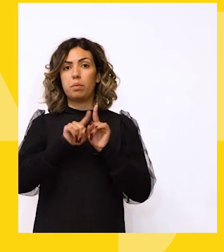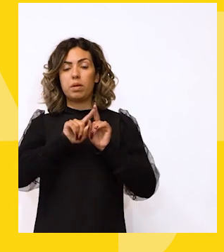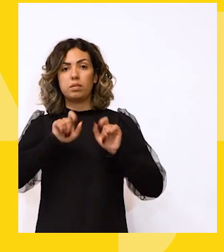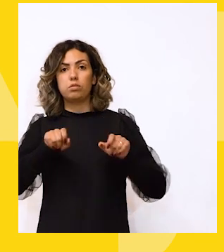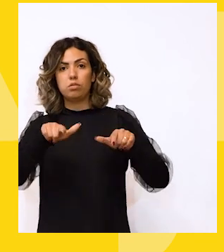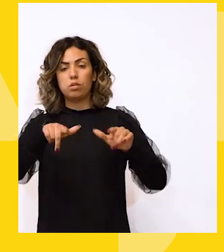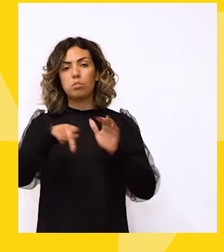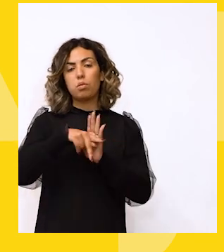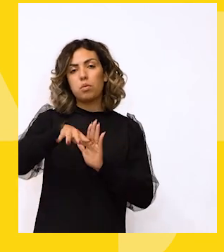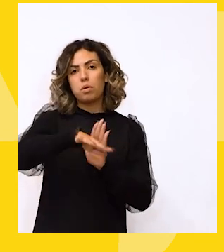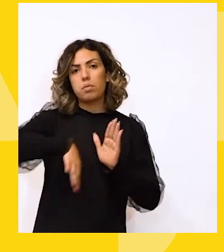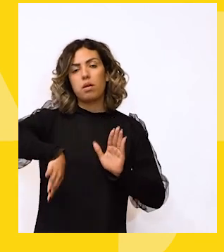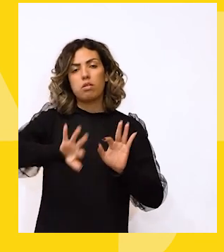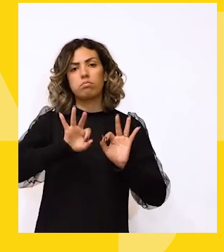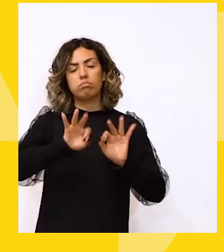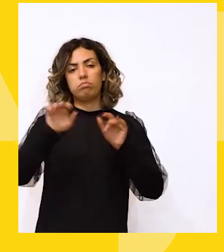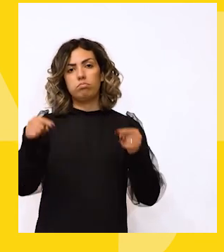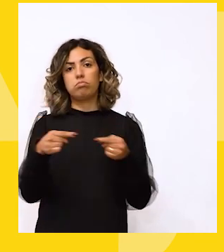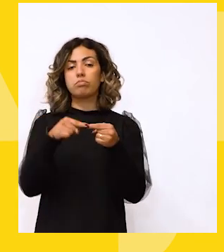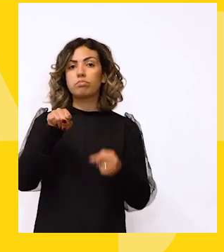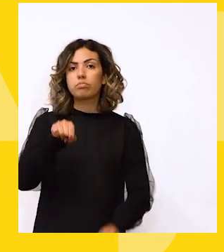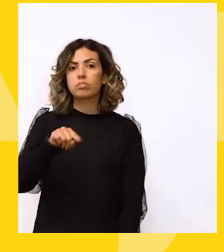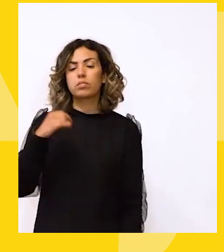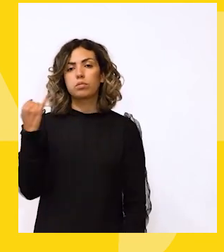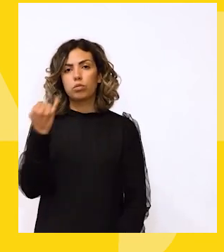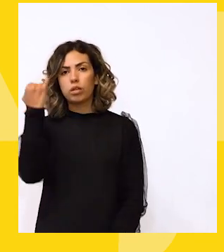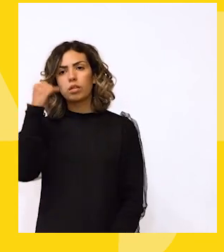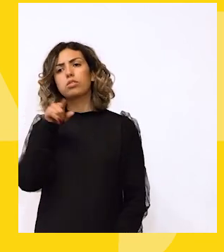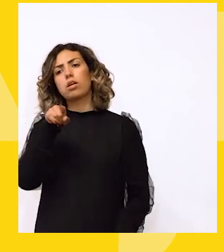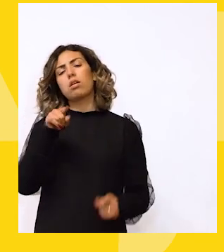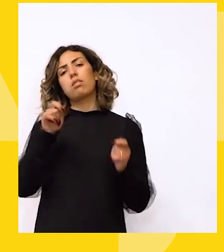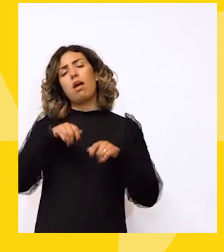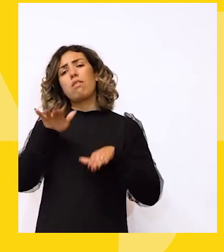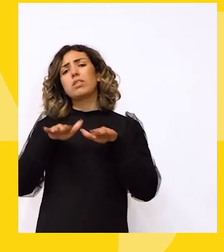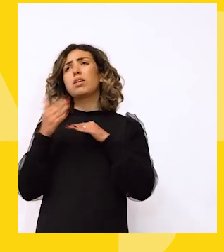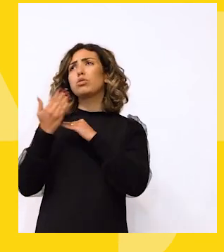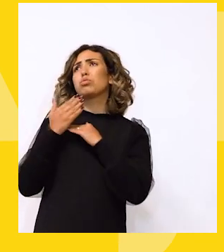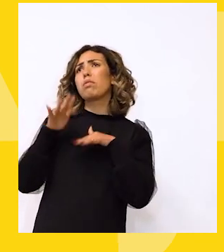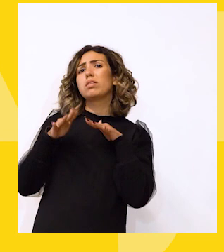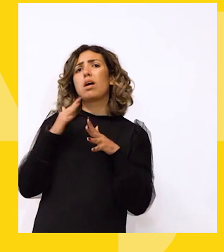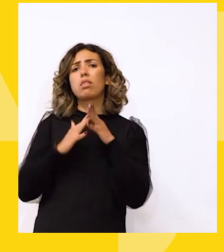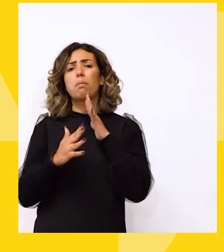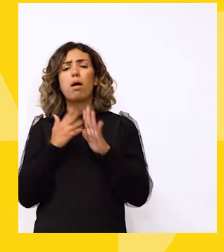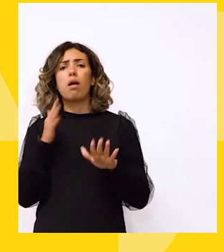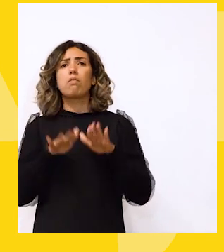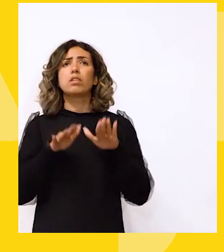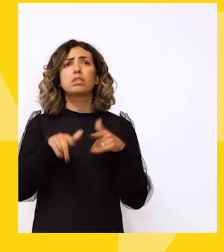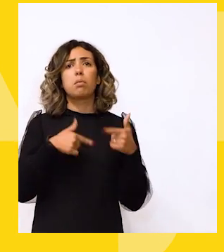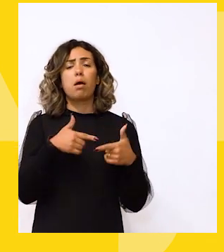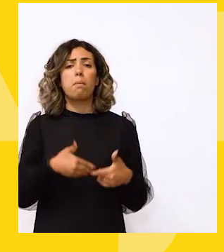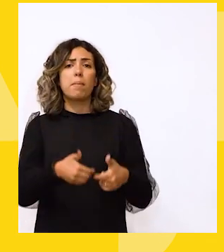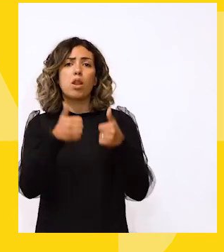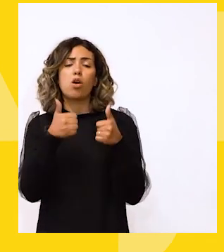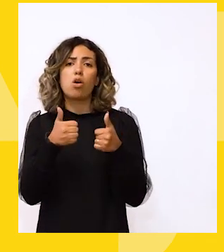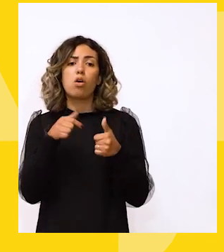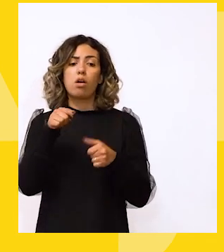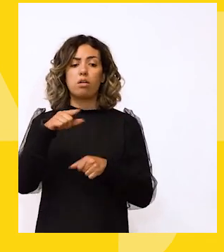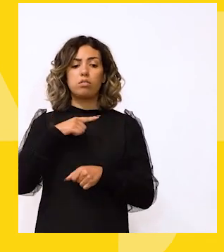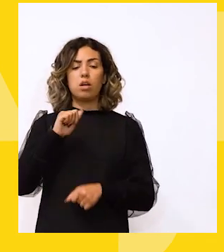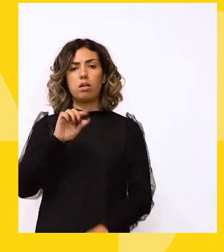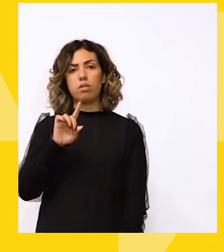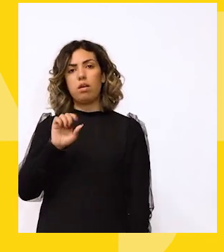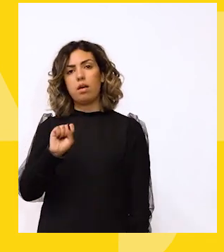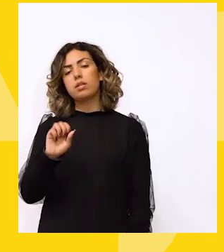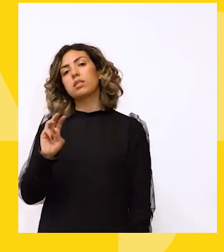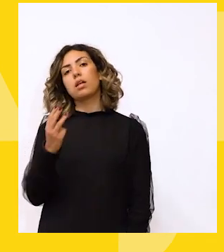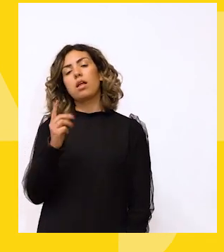regulatório por exemplo é importante causa uma série de transtorno às vezes ajuda às vezes atrapalha Então tem que ser trabalhado melhor ods3 ó